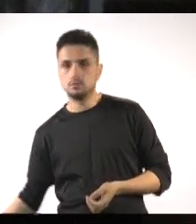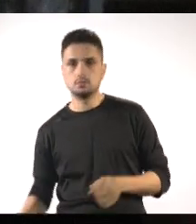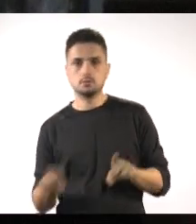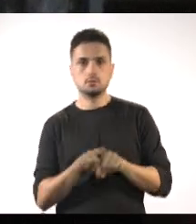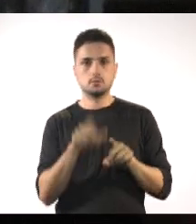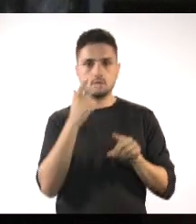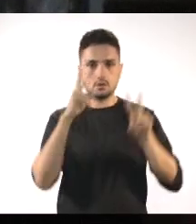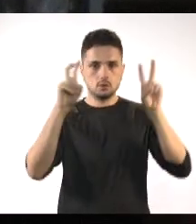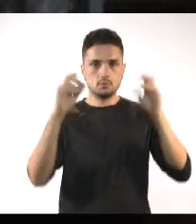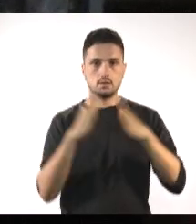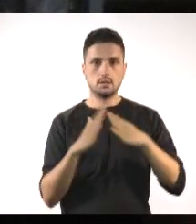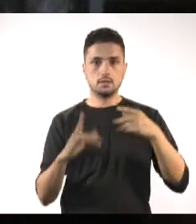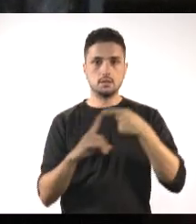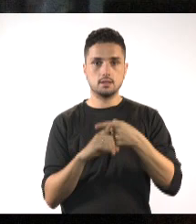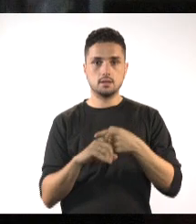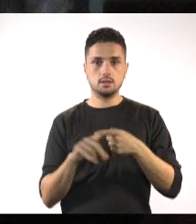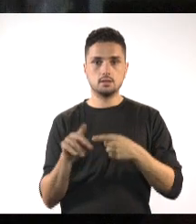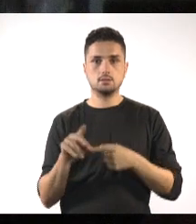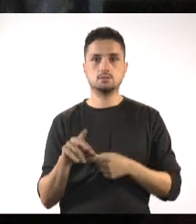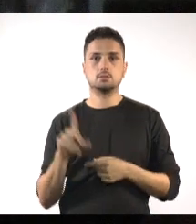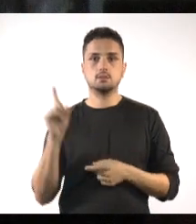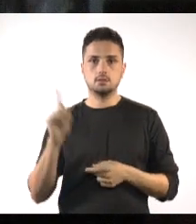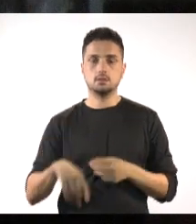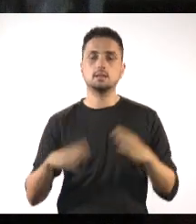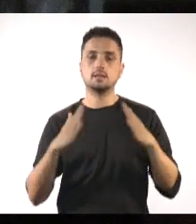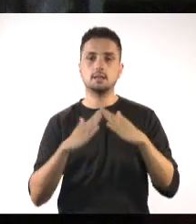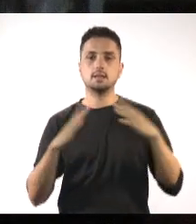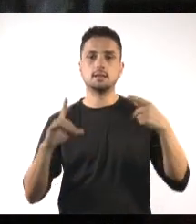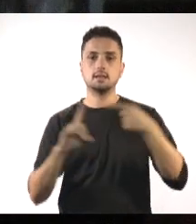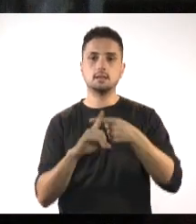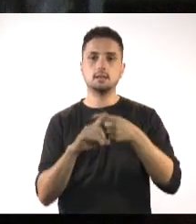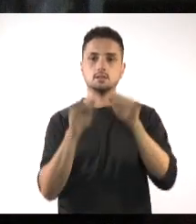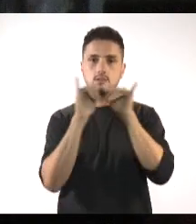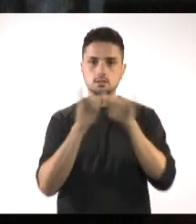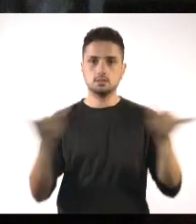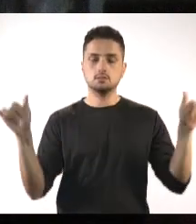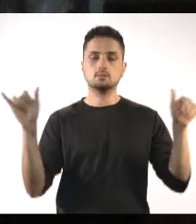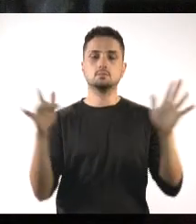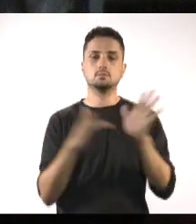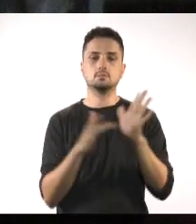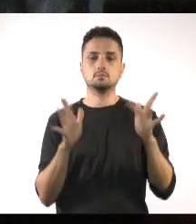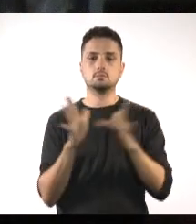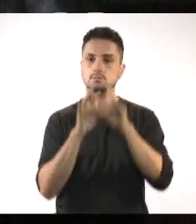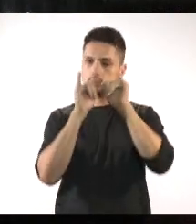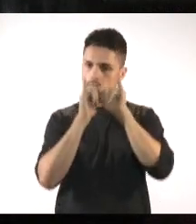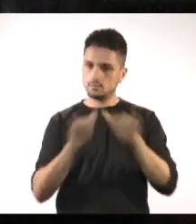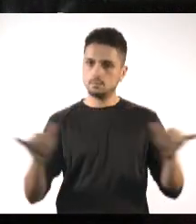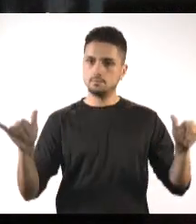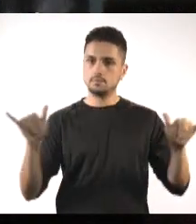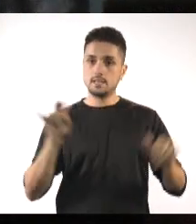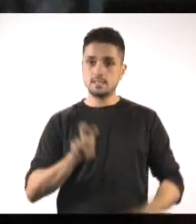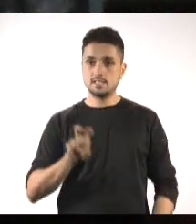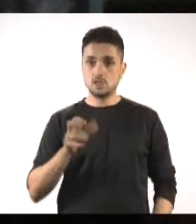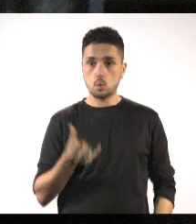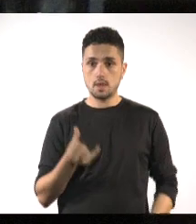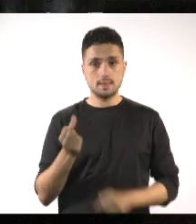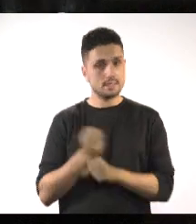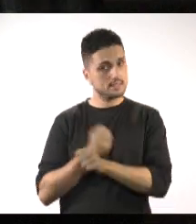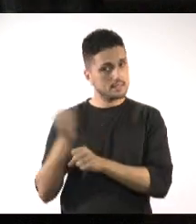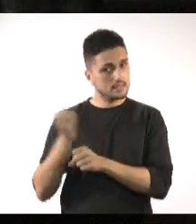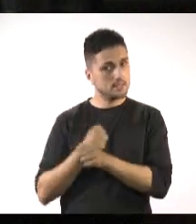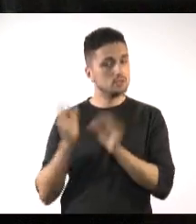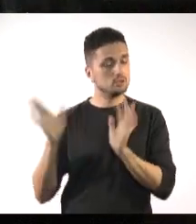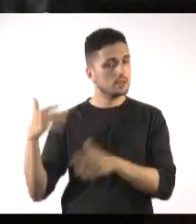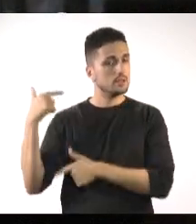da igreja chamada justamente a anunciar à sociedade. São 56 anos que essa campanha da